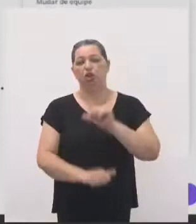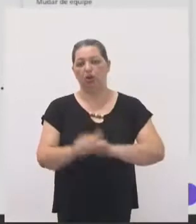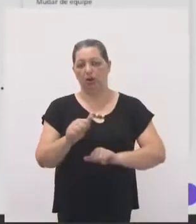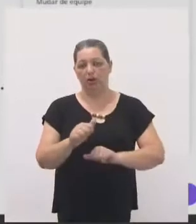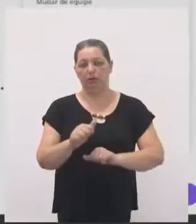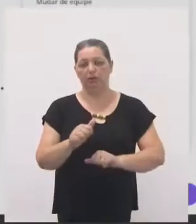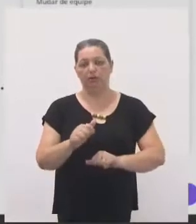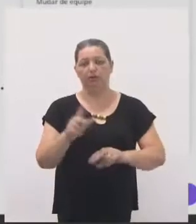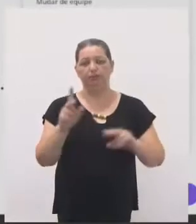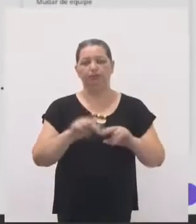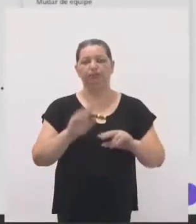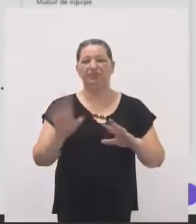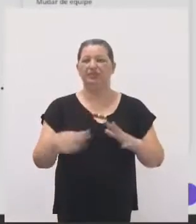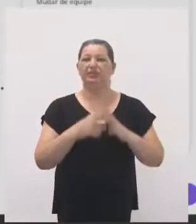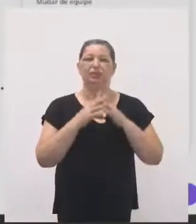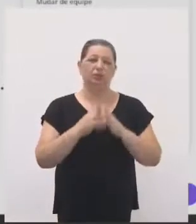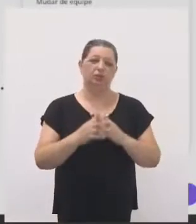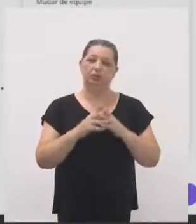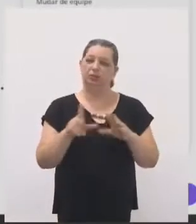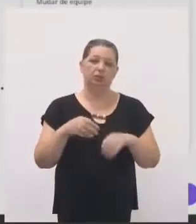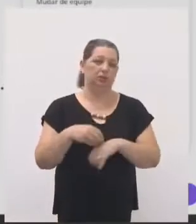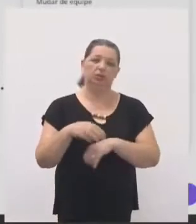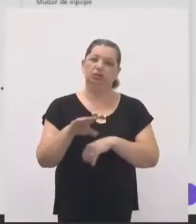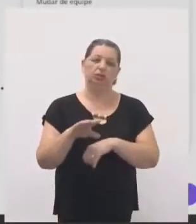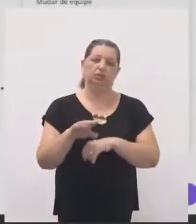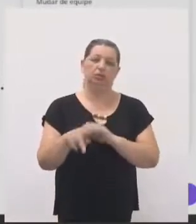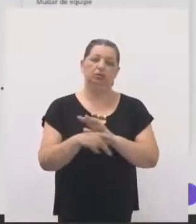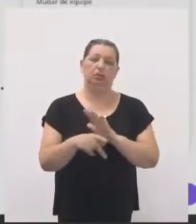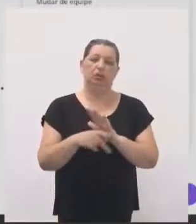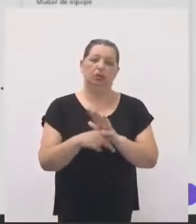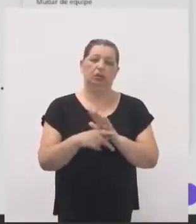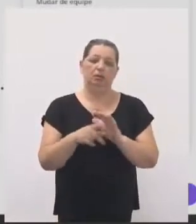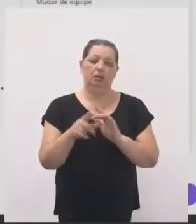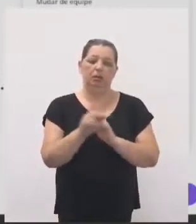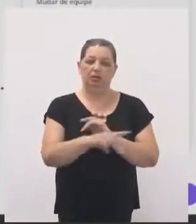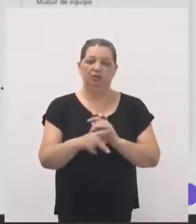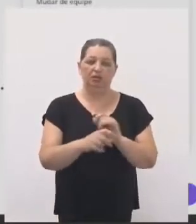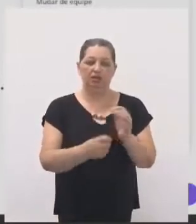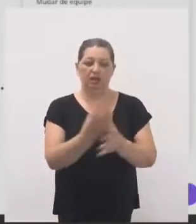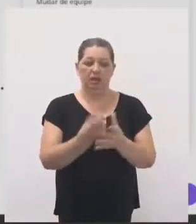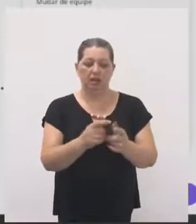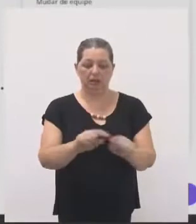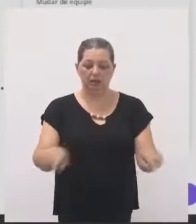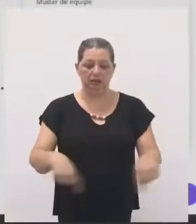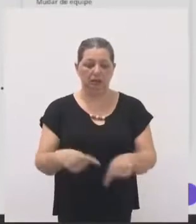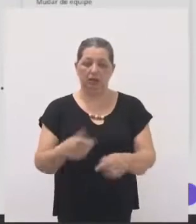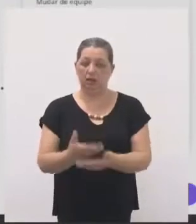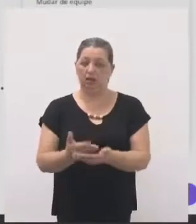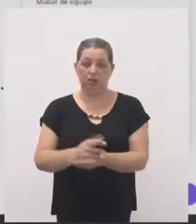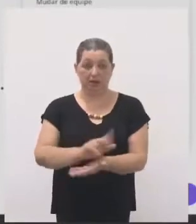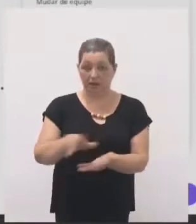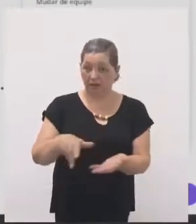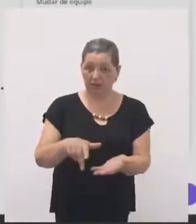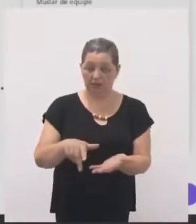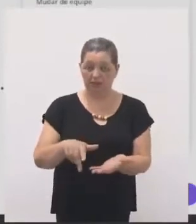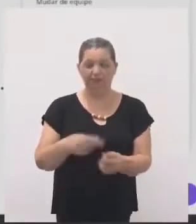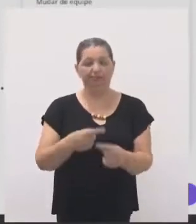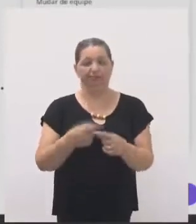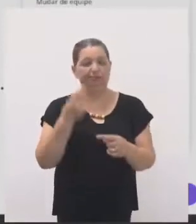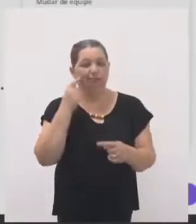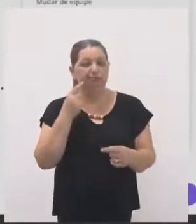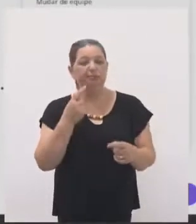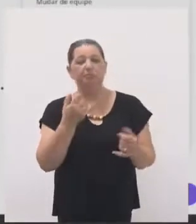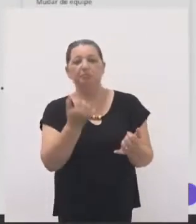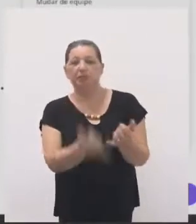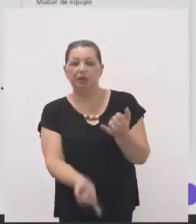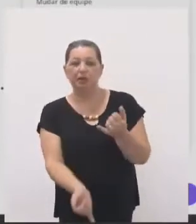fator de confusão, que às vezes eu não recomendo que o professor crie muitas salas de aula, porque cada sala de aula dessa, o Canva enxerga como se